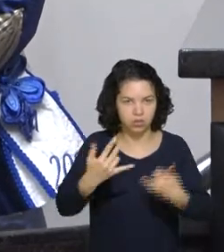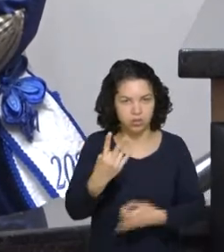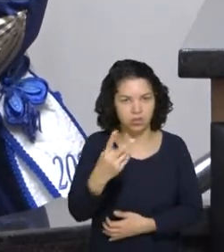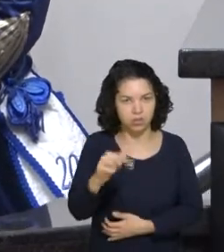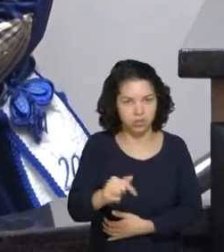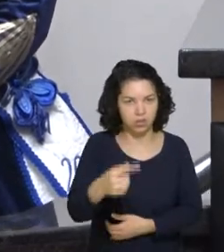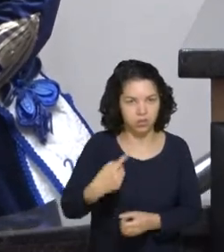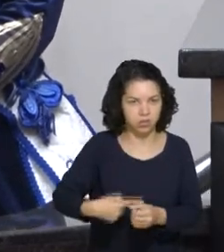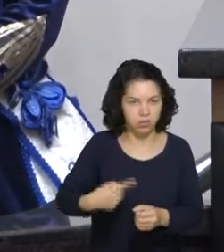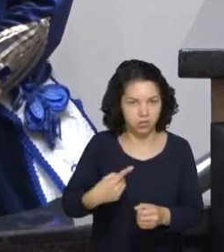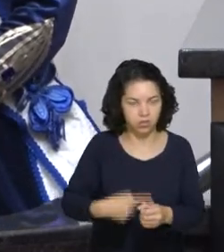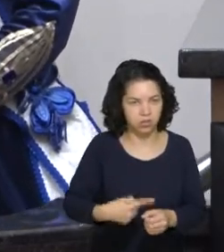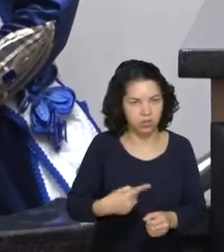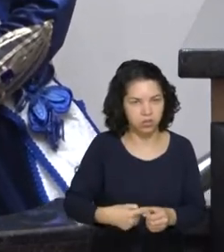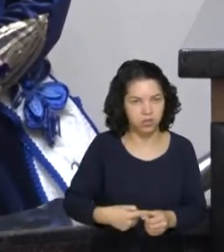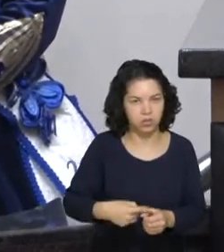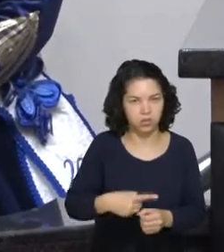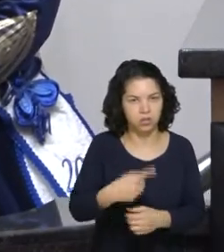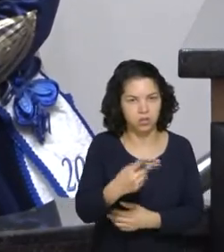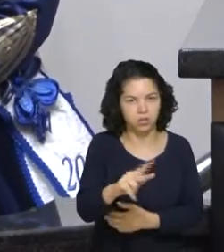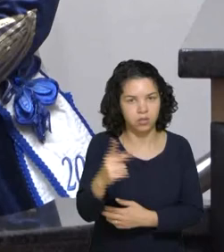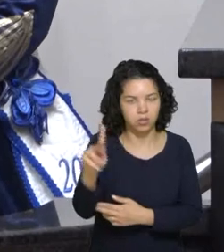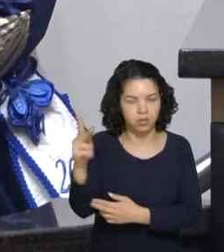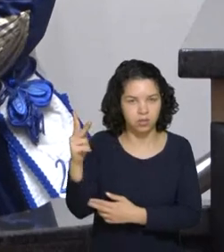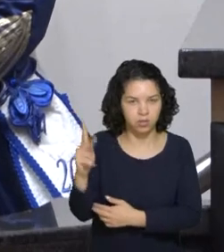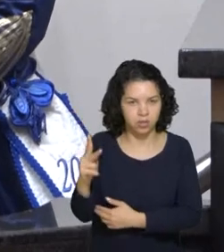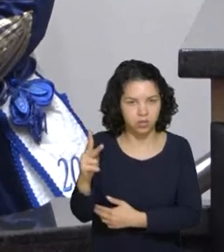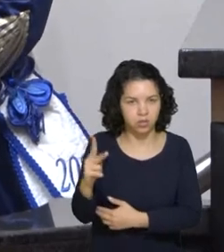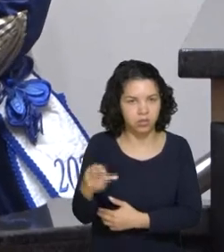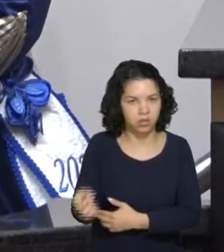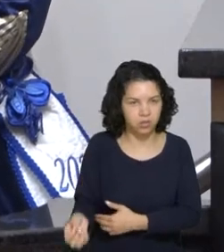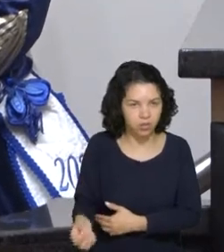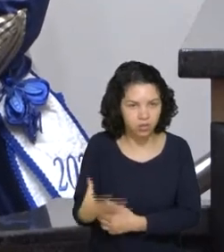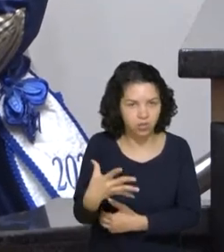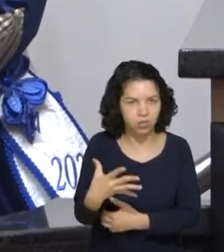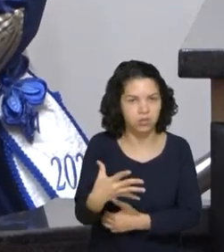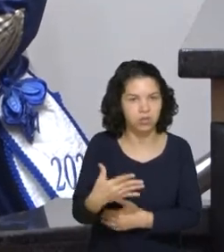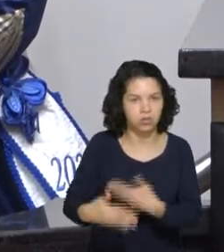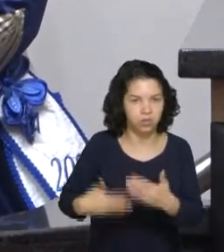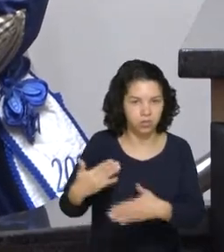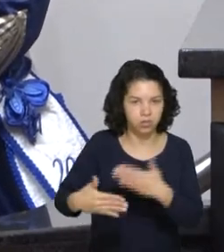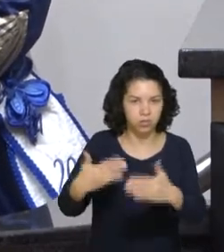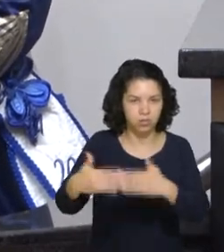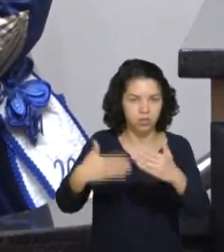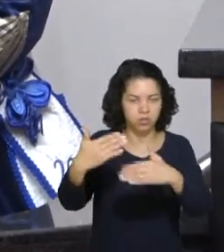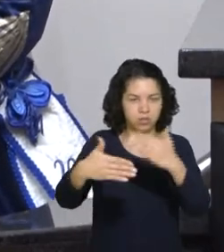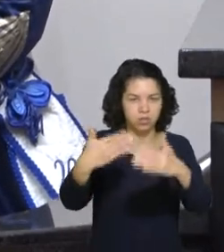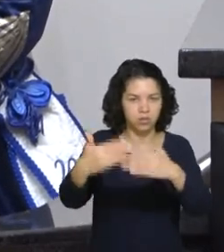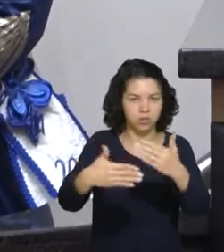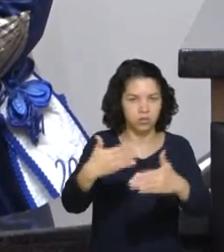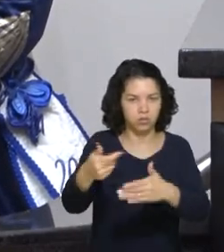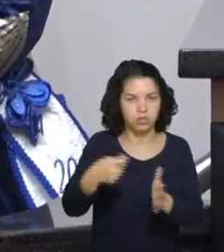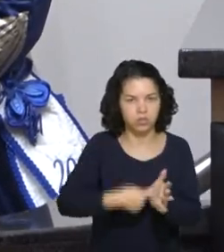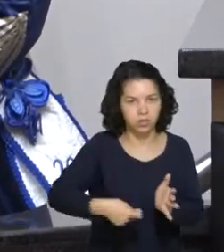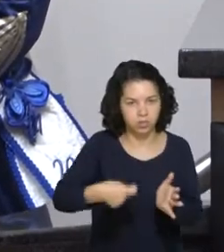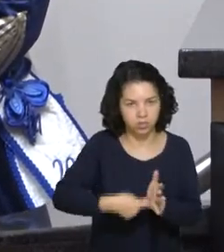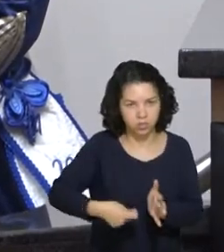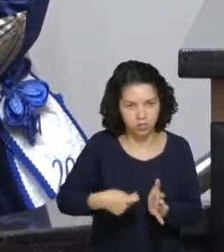do nosso município de Palmeira, que está novinho ainda, mas em pleno desenvolvimento, né? A gente está lutando para